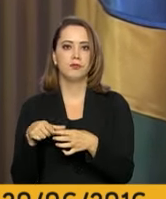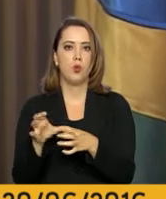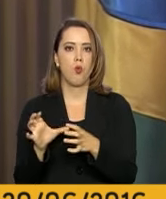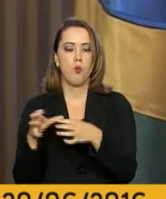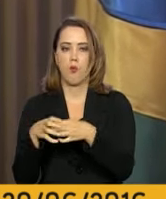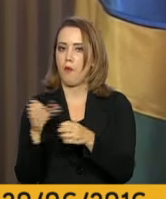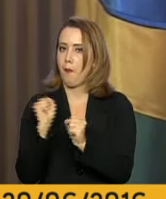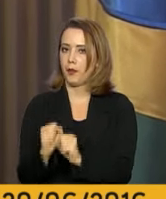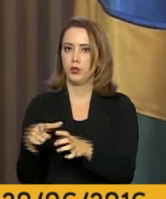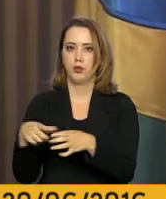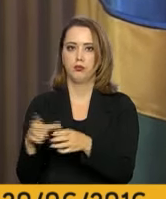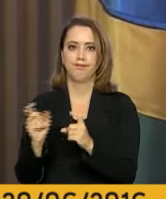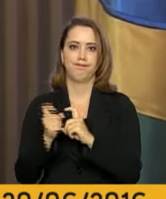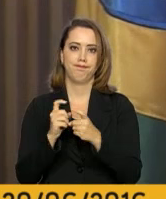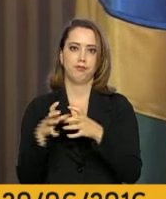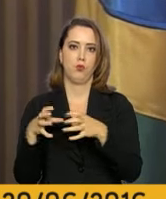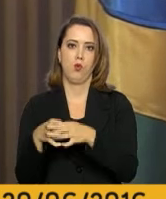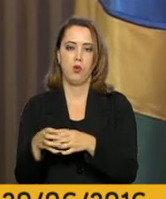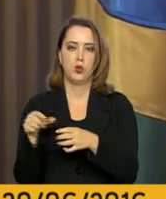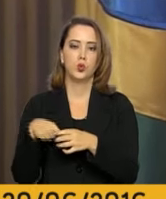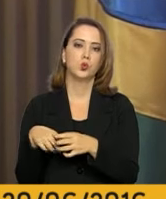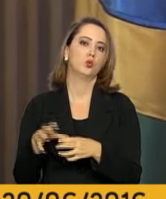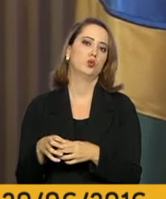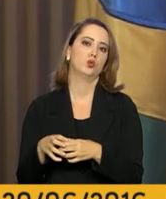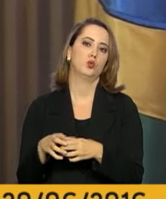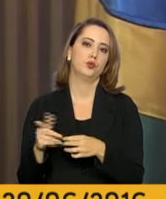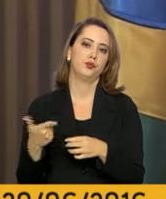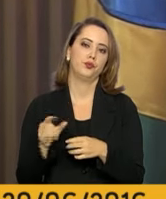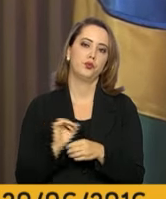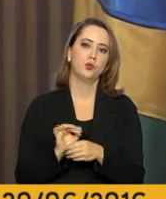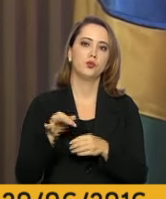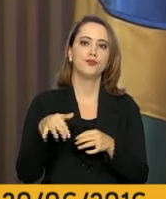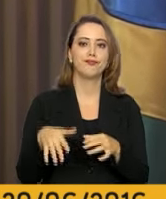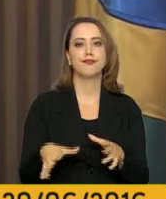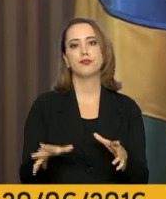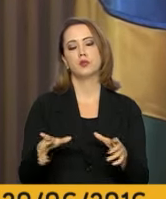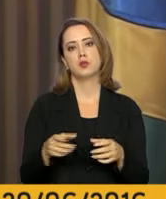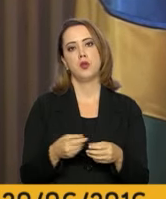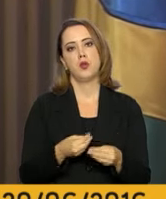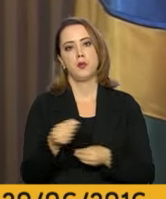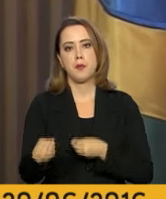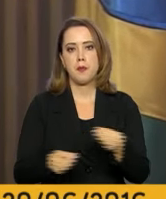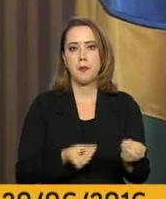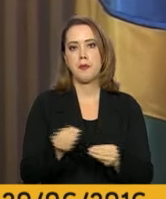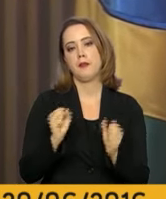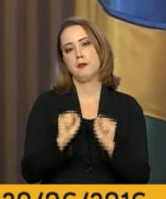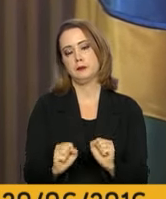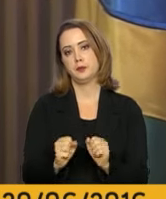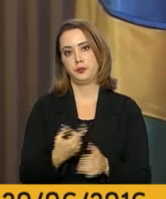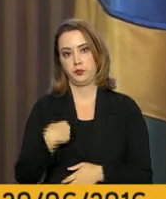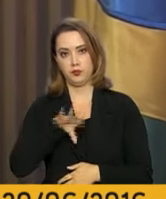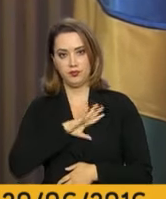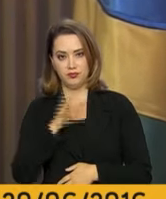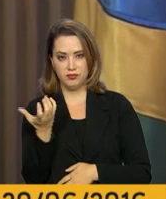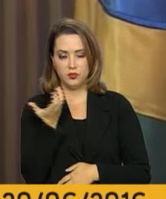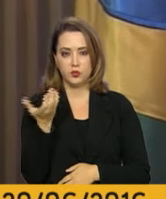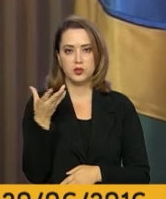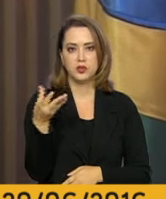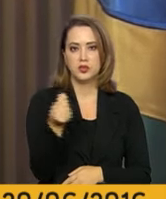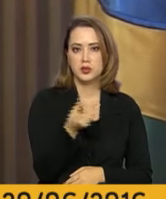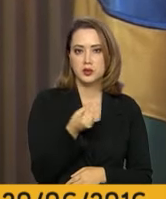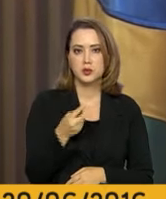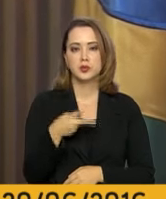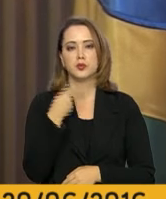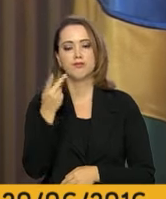novamente para a união e por que é que eu estou dizendo isso porque na verdade o que eu apreciaria muitíssimo seria poder